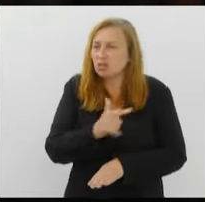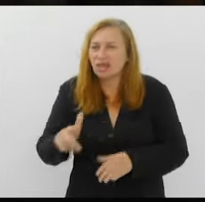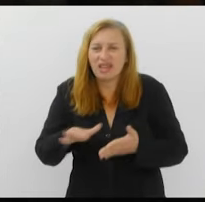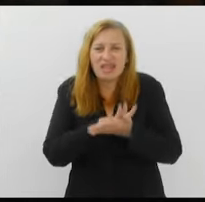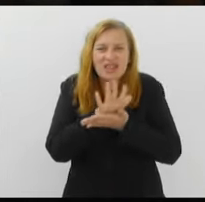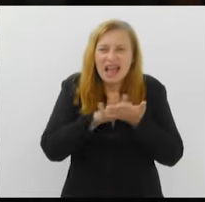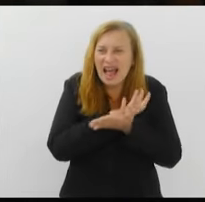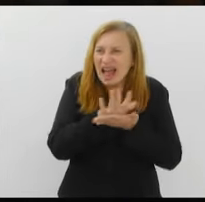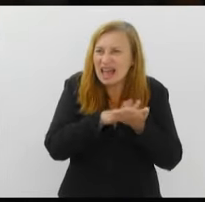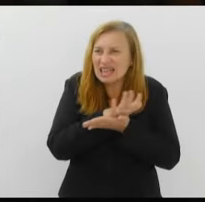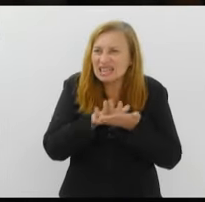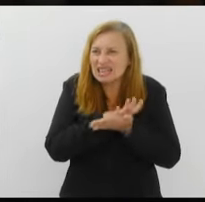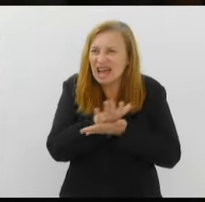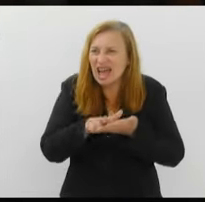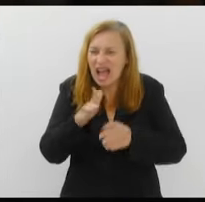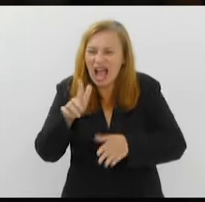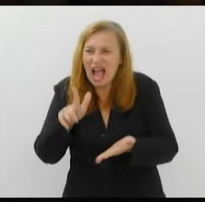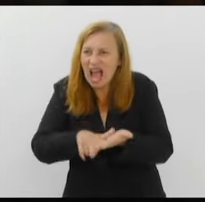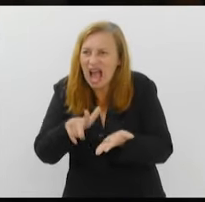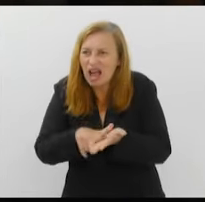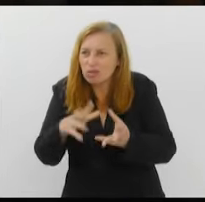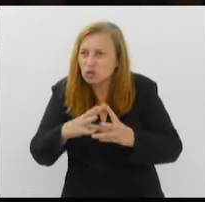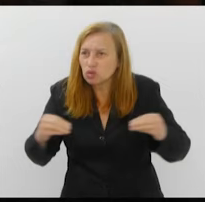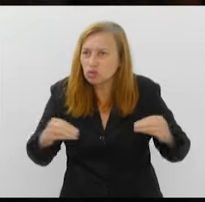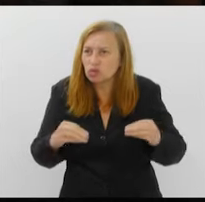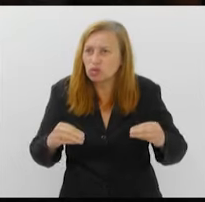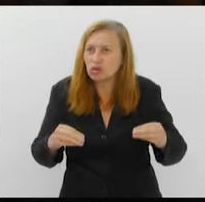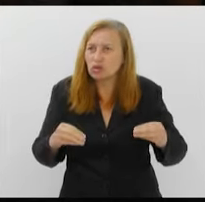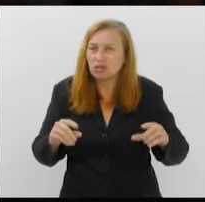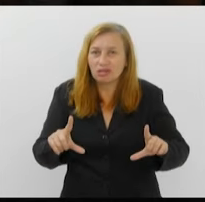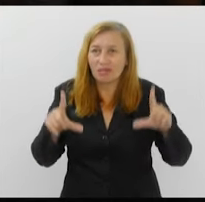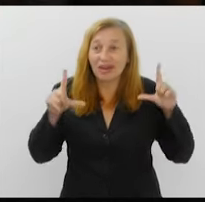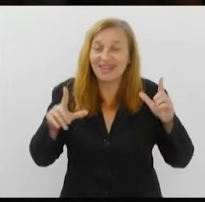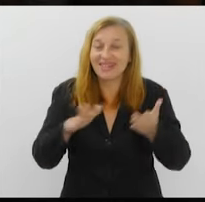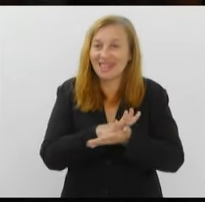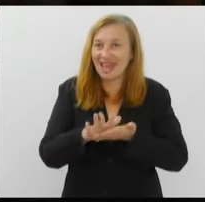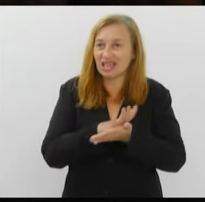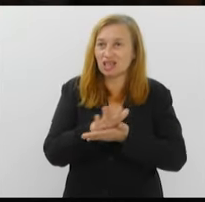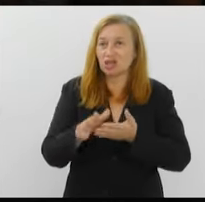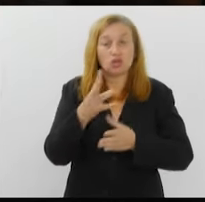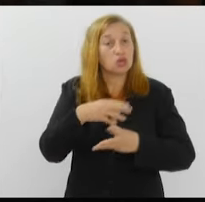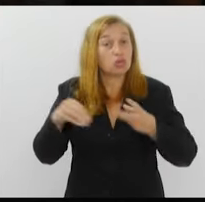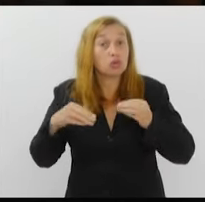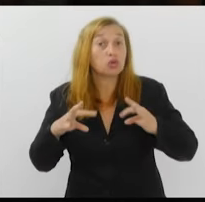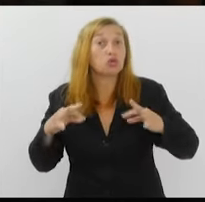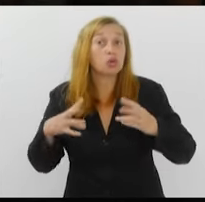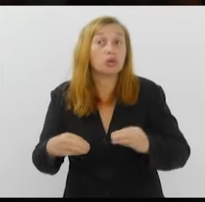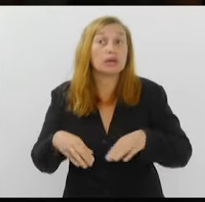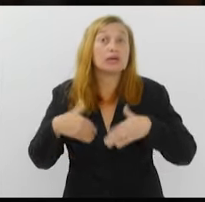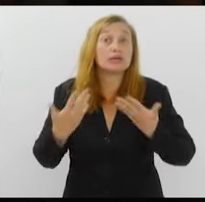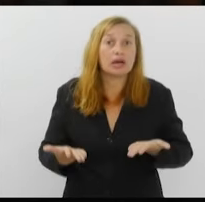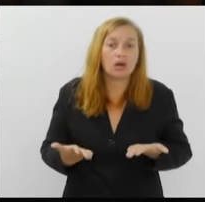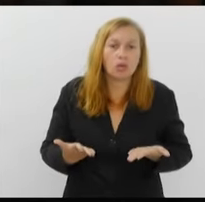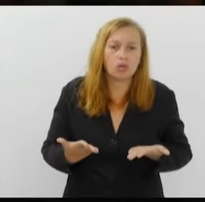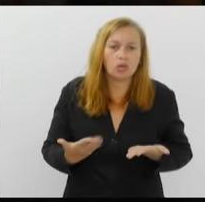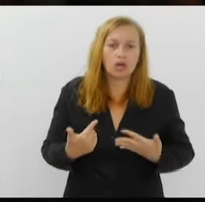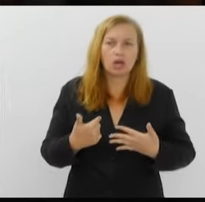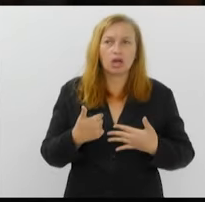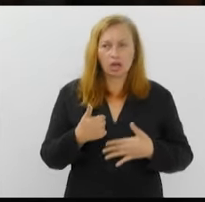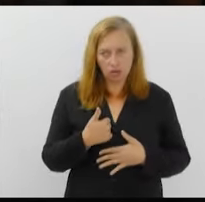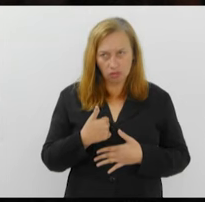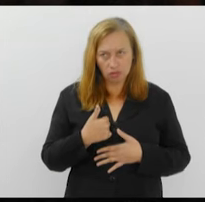tem ninguém, e os bambambãs não aparecem. Subiram todos. Então, eu fico com muita